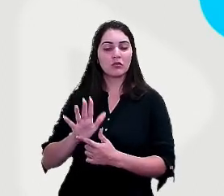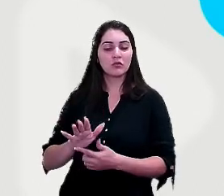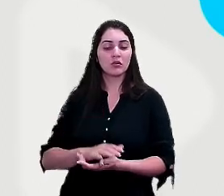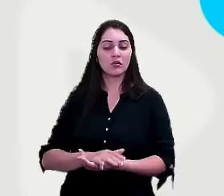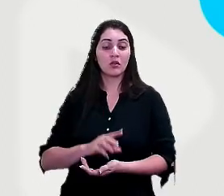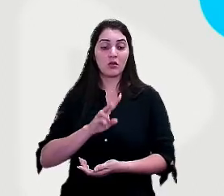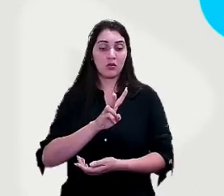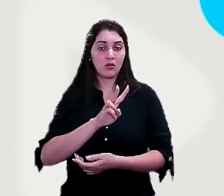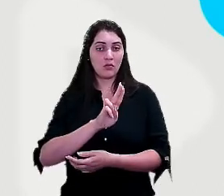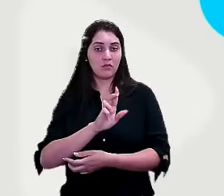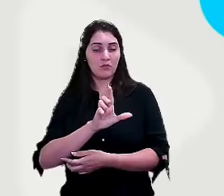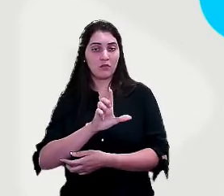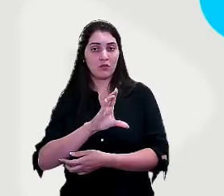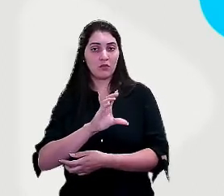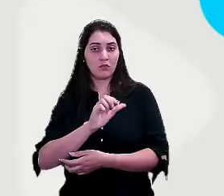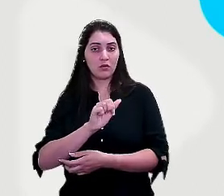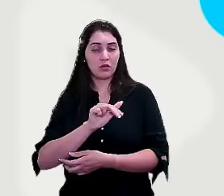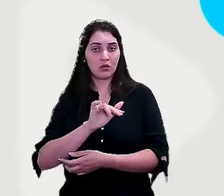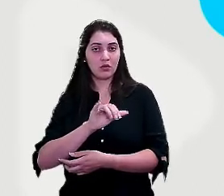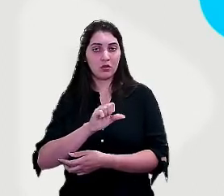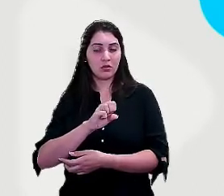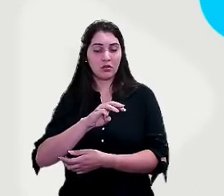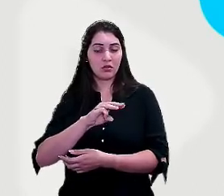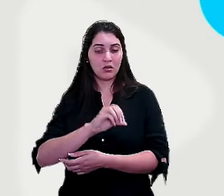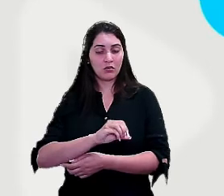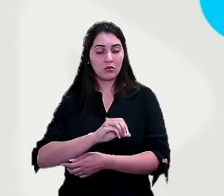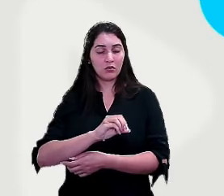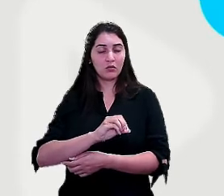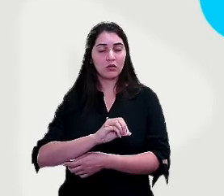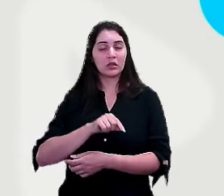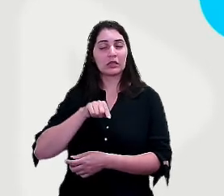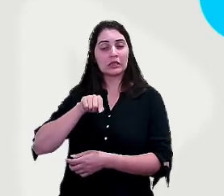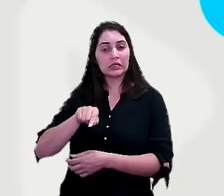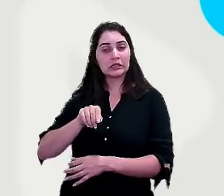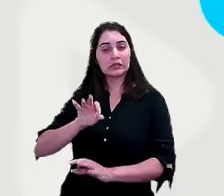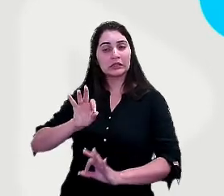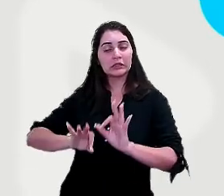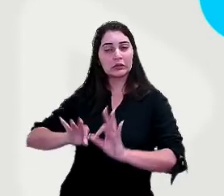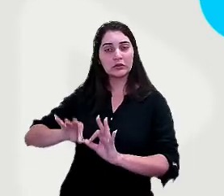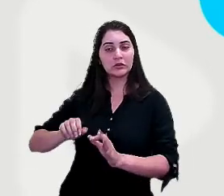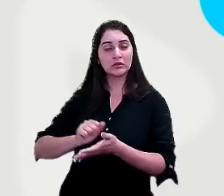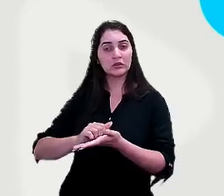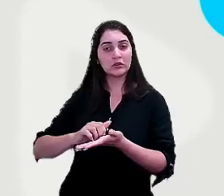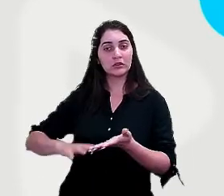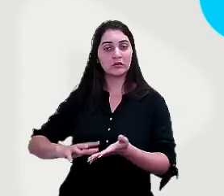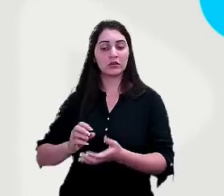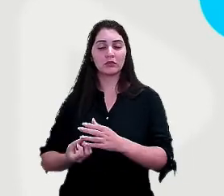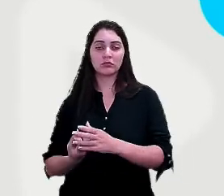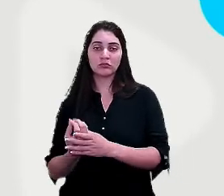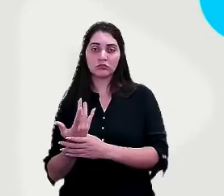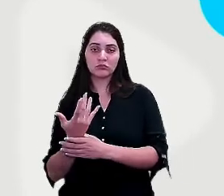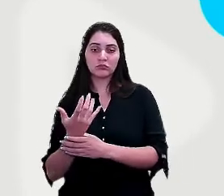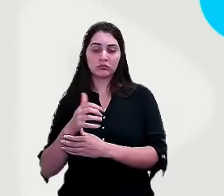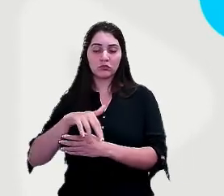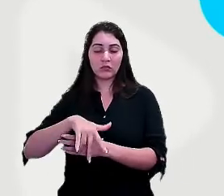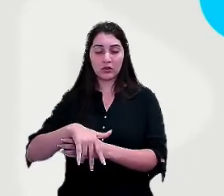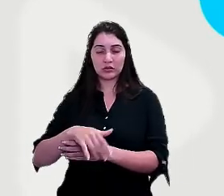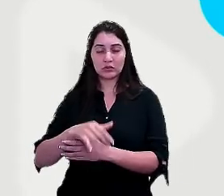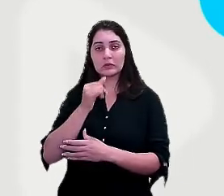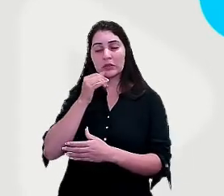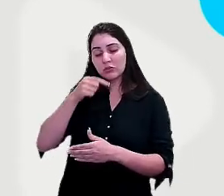Chamamos de vulcanismo fenômenos geográficos relacionados com atividades vulcânicas, através do quais o magma do interior da Terra chega